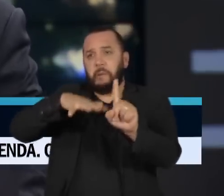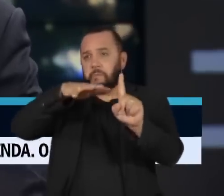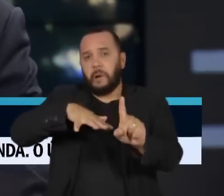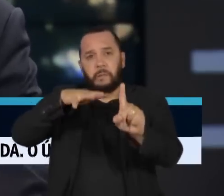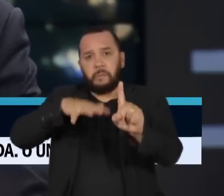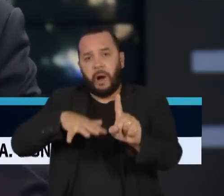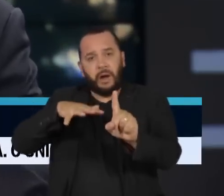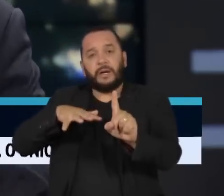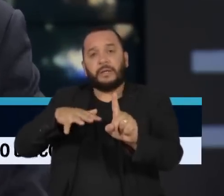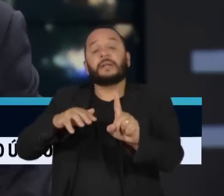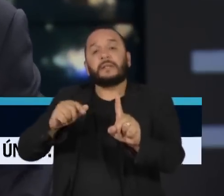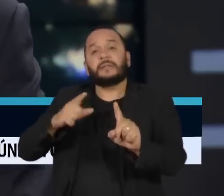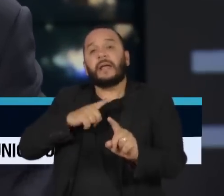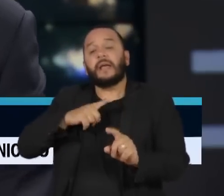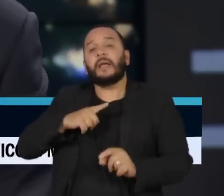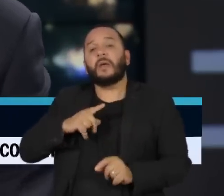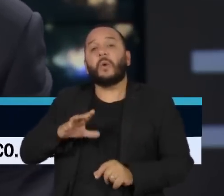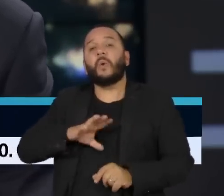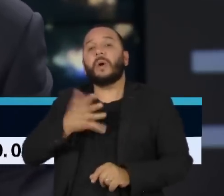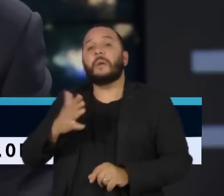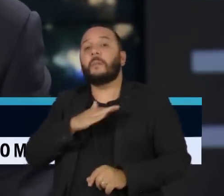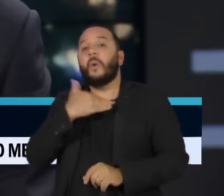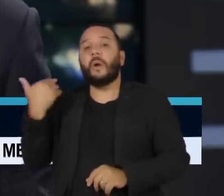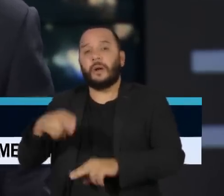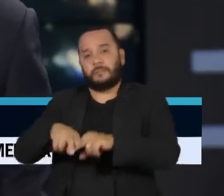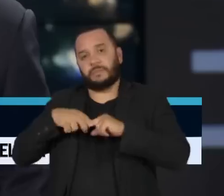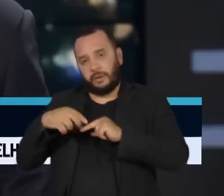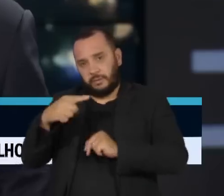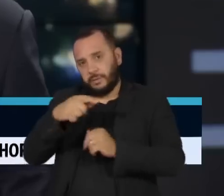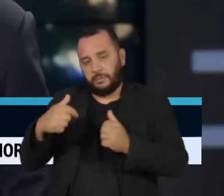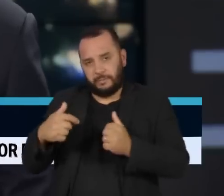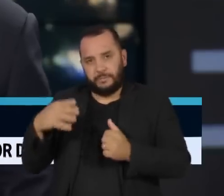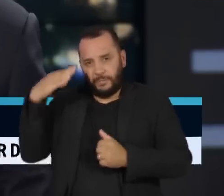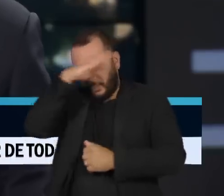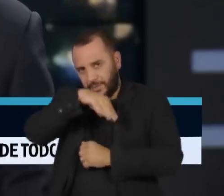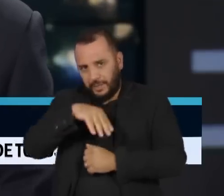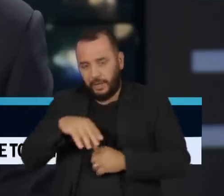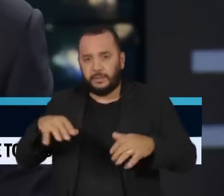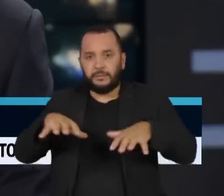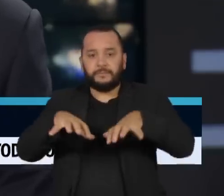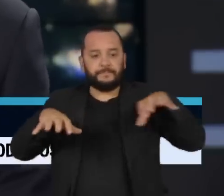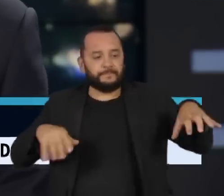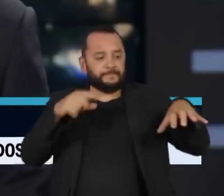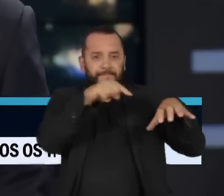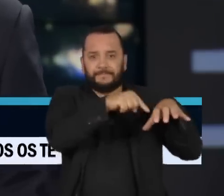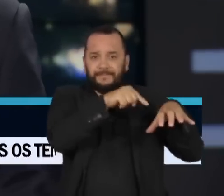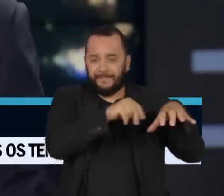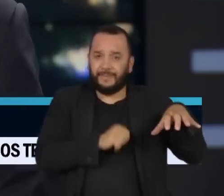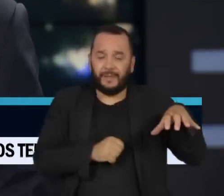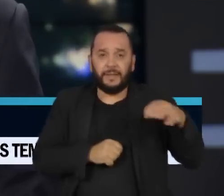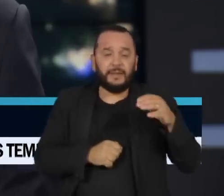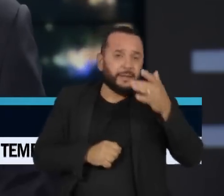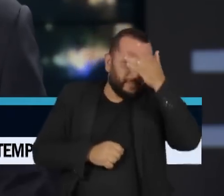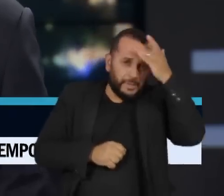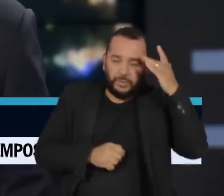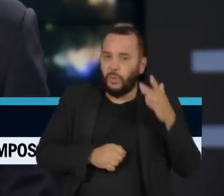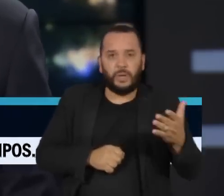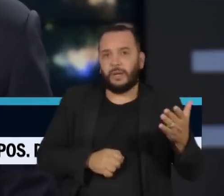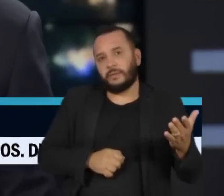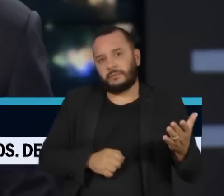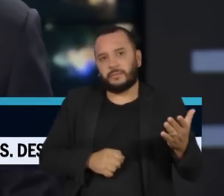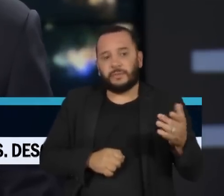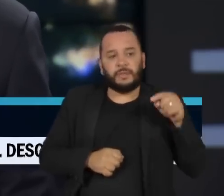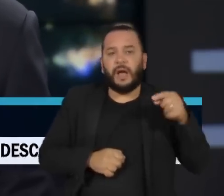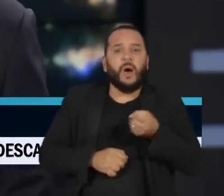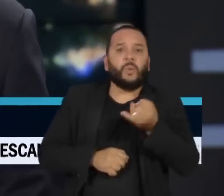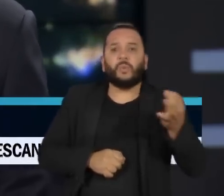de se atirar do viaduto, não é? A outra coisa é uma gama enorme de eleitores que não estavam satisfeitos com a volta